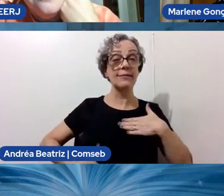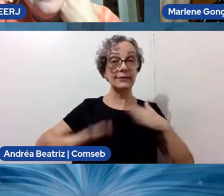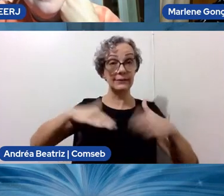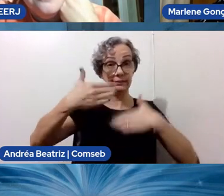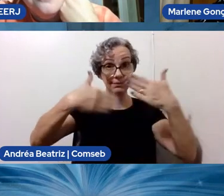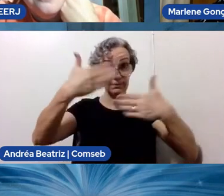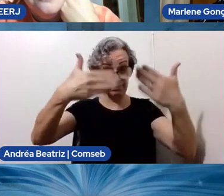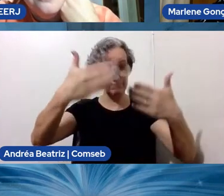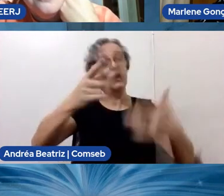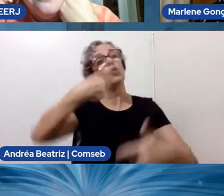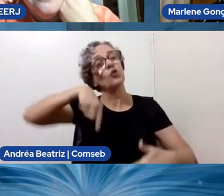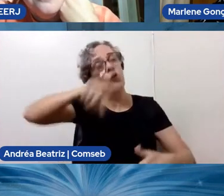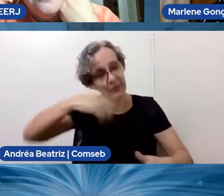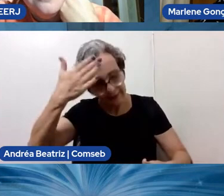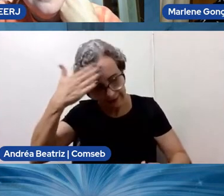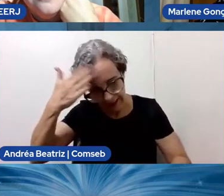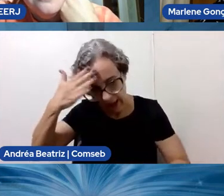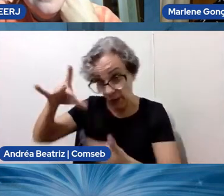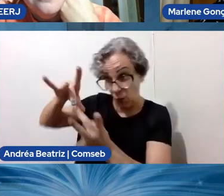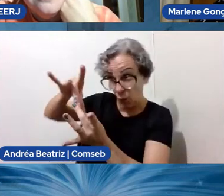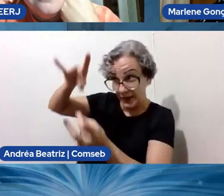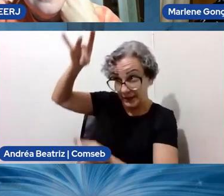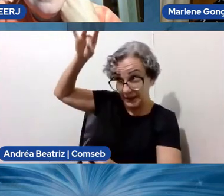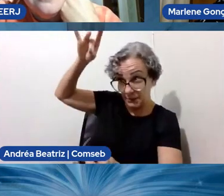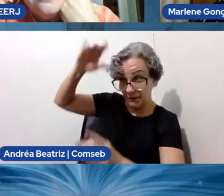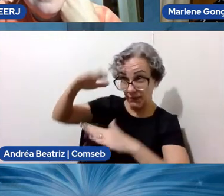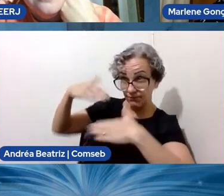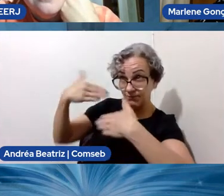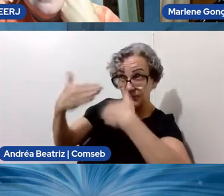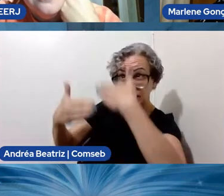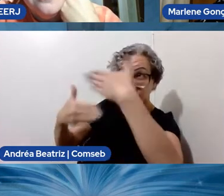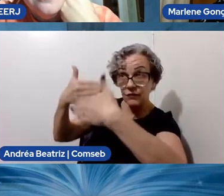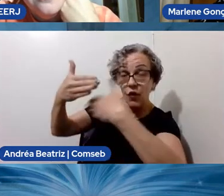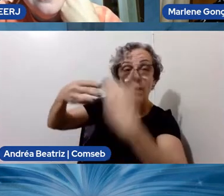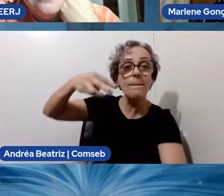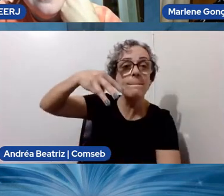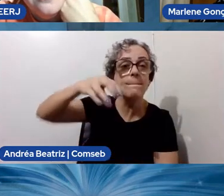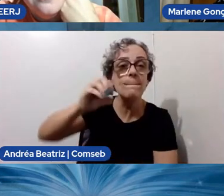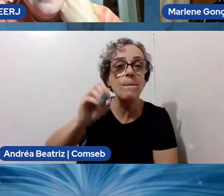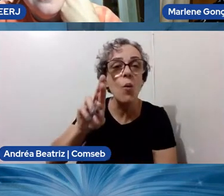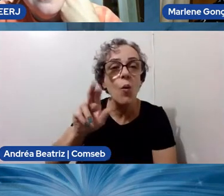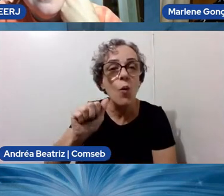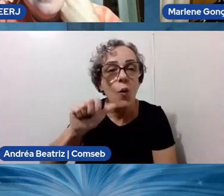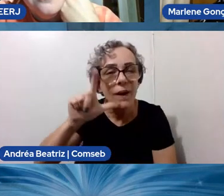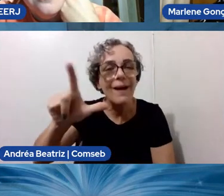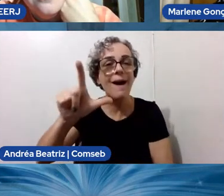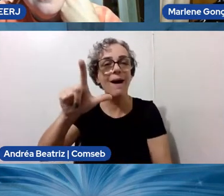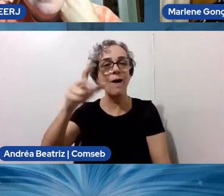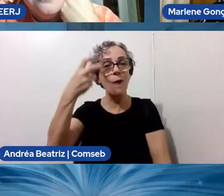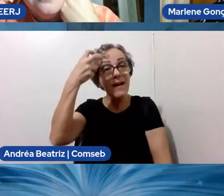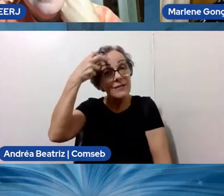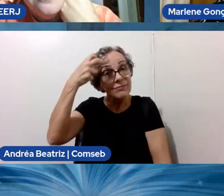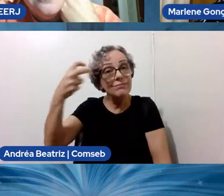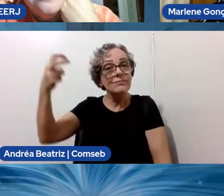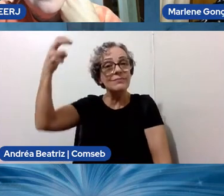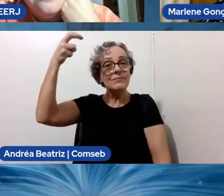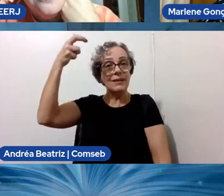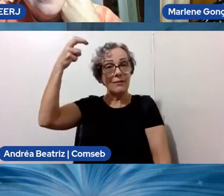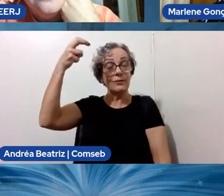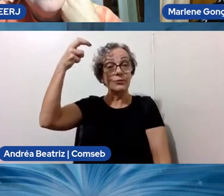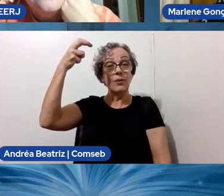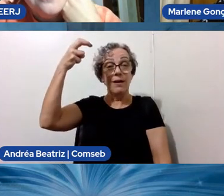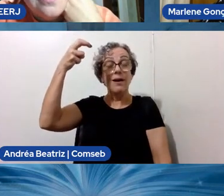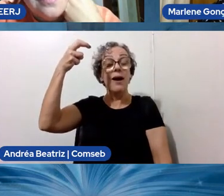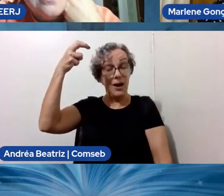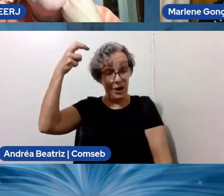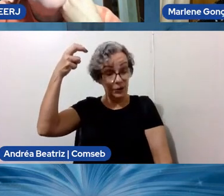que o espírito vai se desenvolvendo mais e mais no sentido moral e intelectual, o corpo orgânico também vai